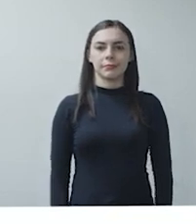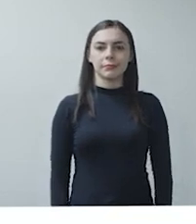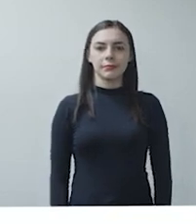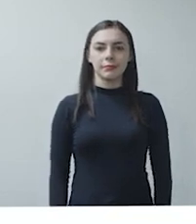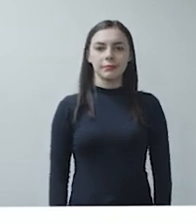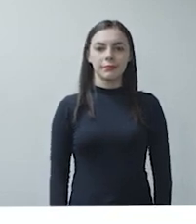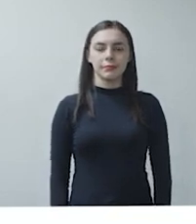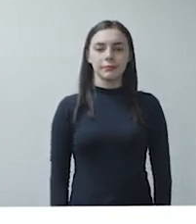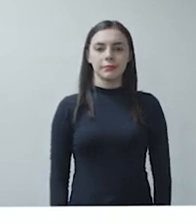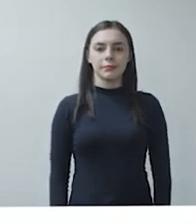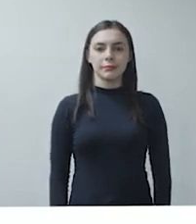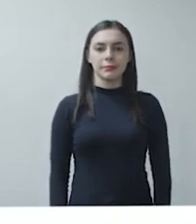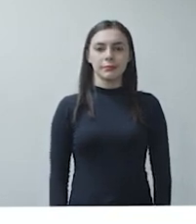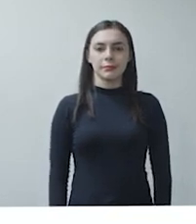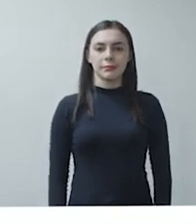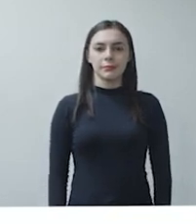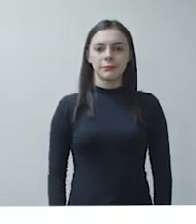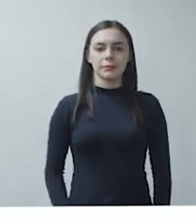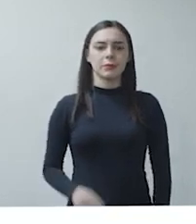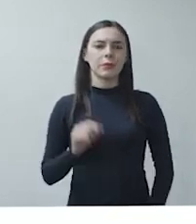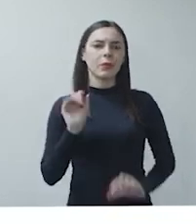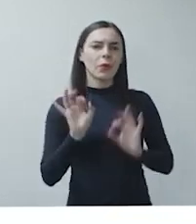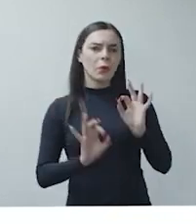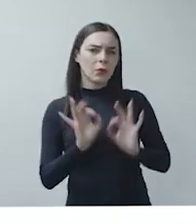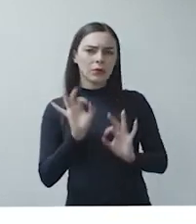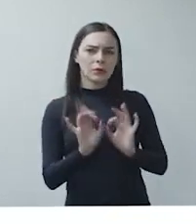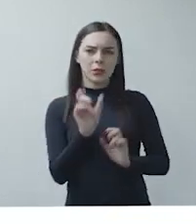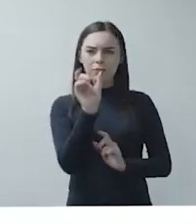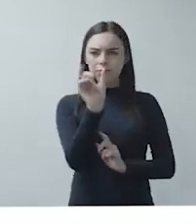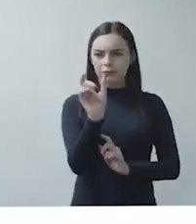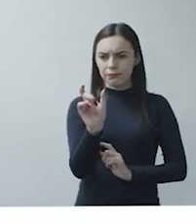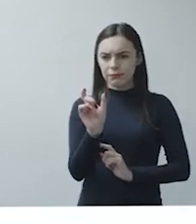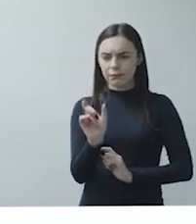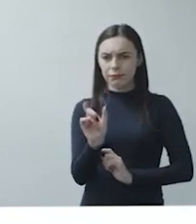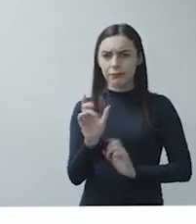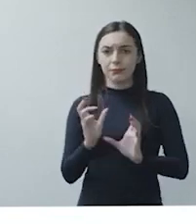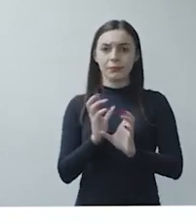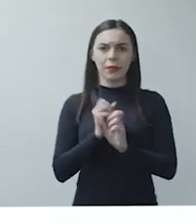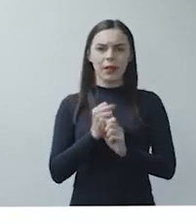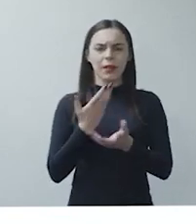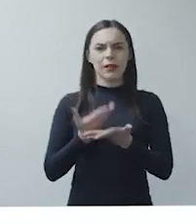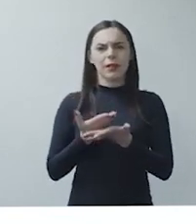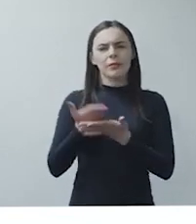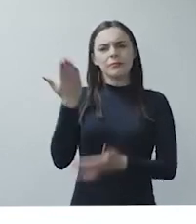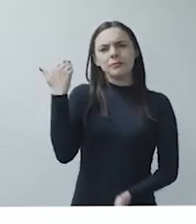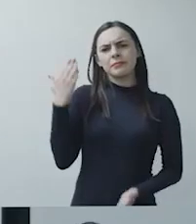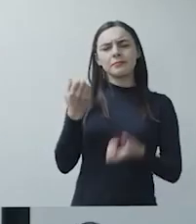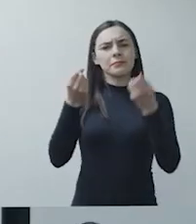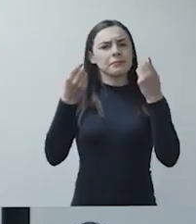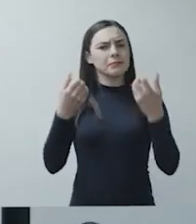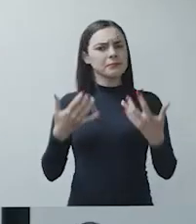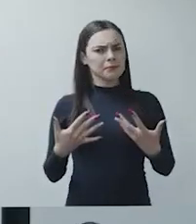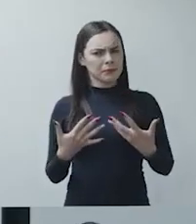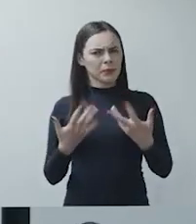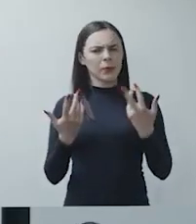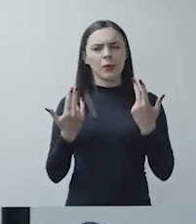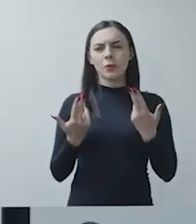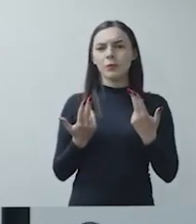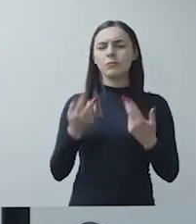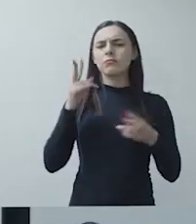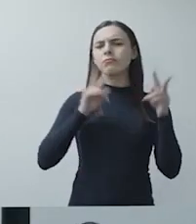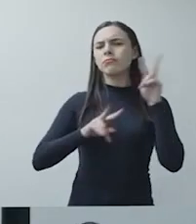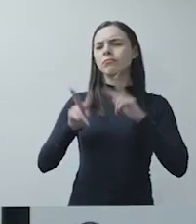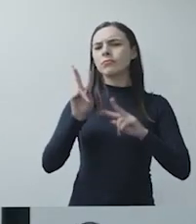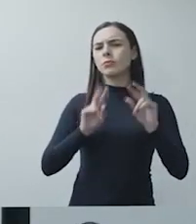organizando os termos da adição. Na outra aula que nós já havíamos falado sobre isso, nós vimos